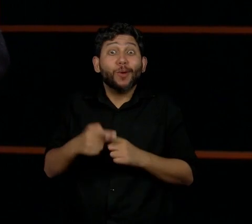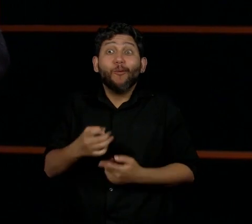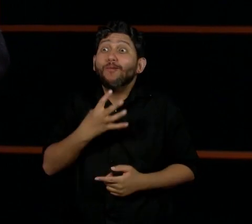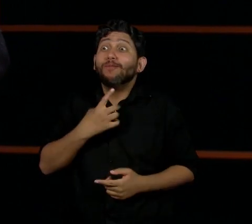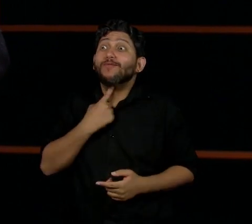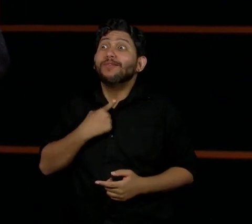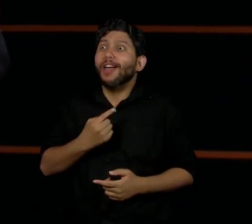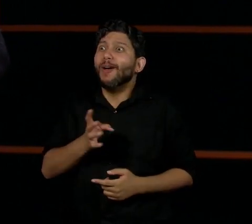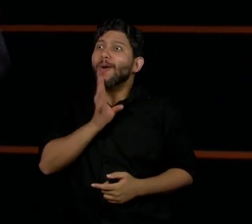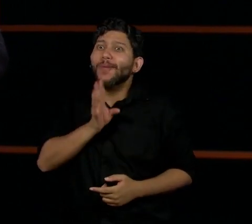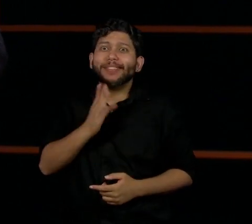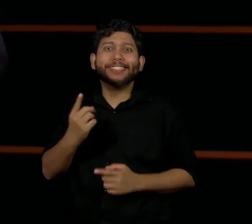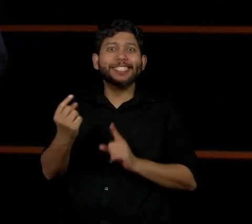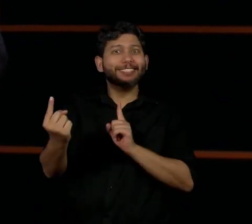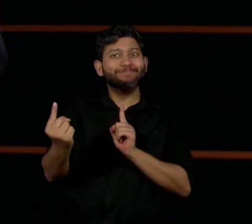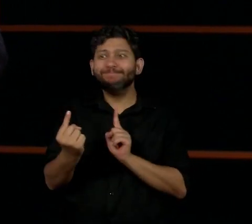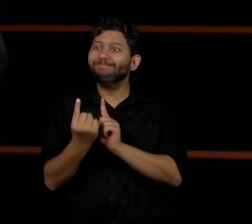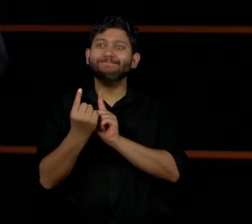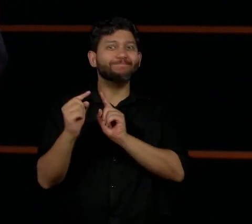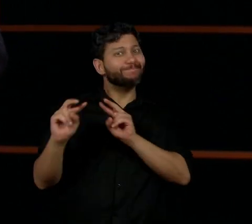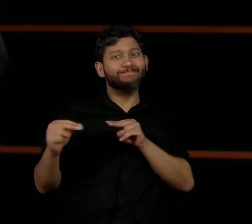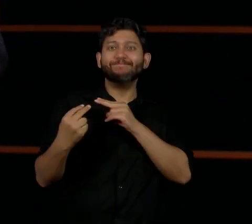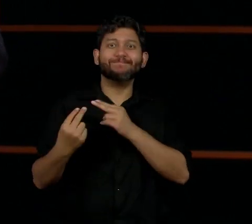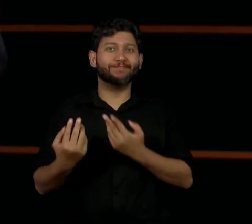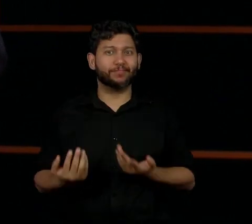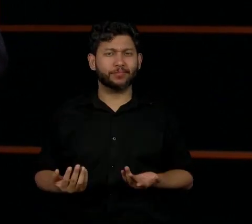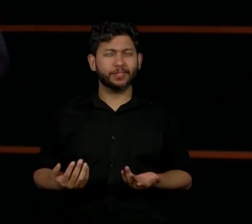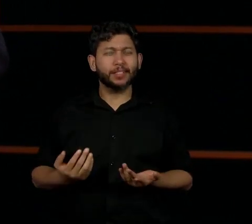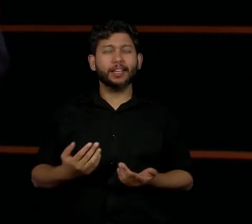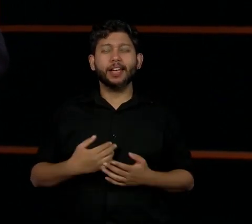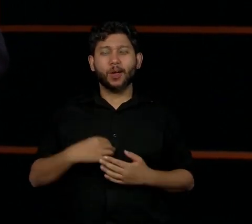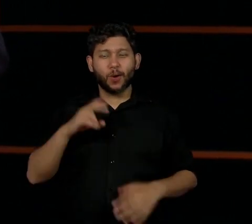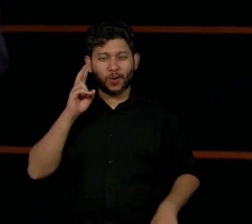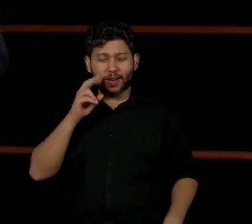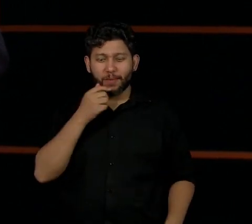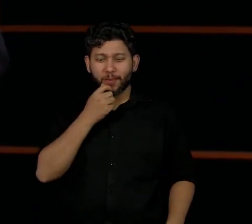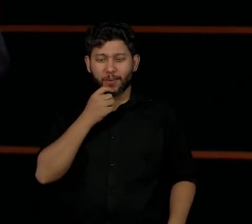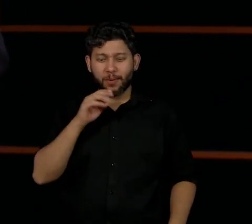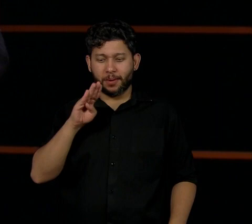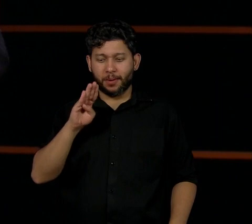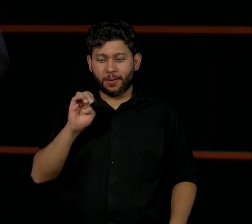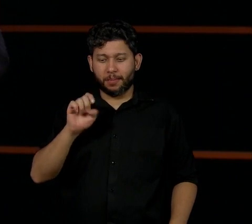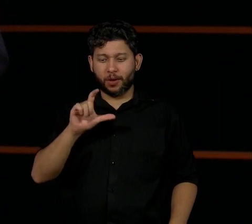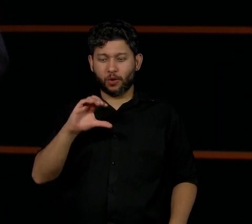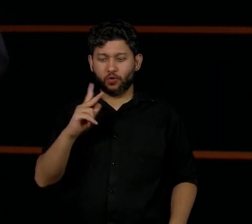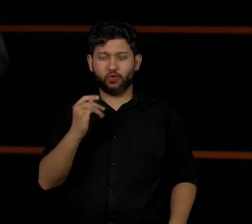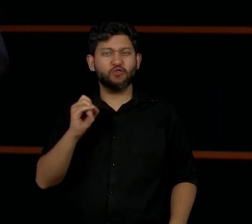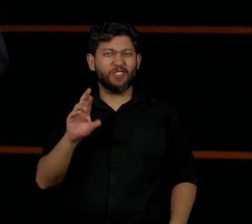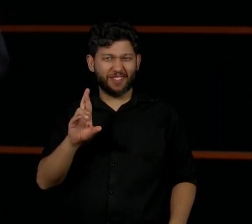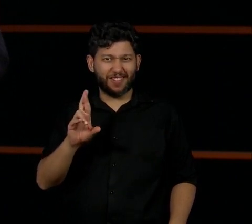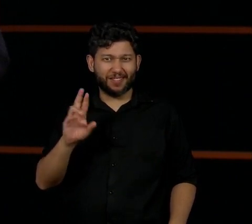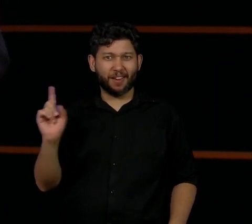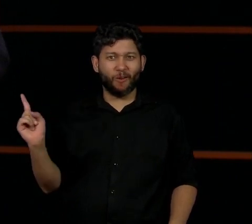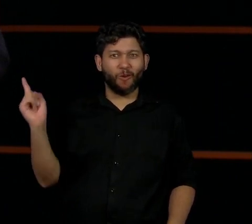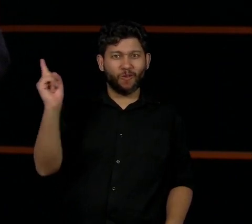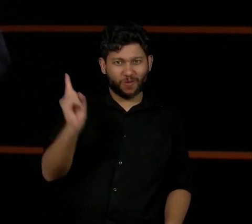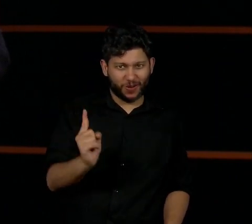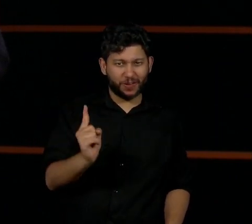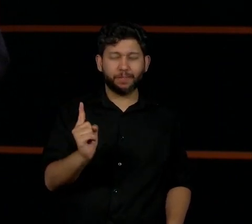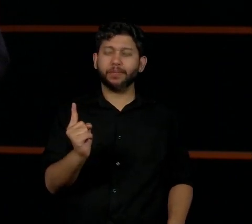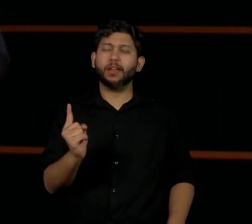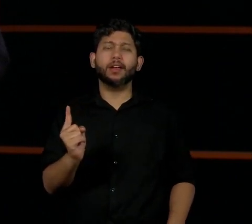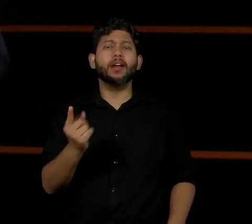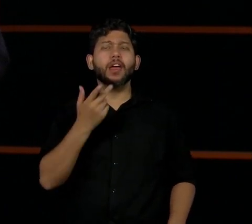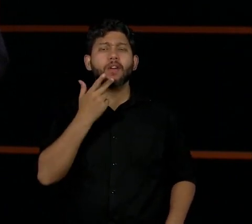o Chico Anísio de qualquer maneira, né? Porque as pessoas diziam... Eu lembro do Belchior uma vez num show meu desse de praça, que ele apareceu lá e quando